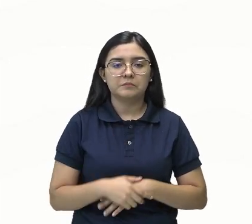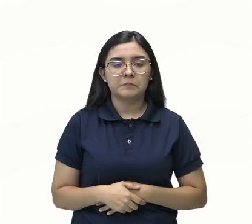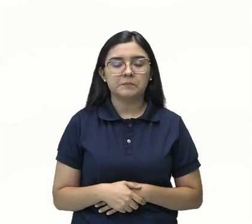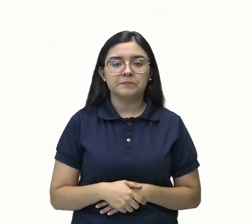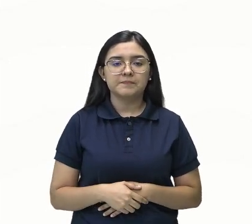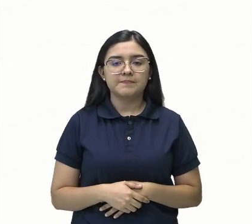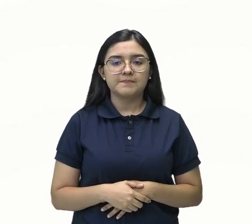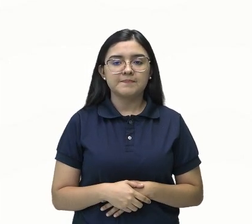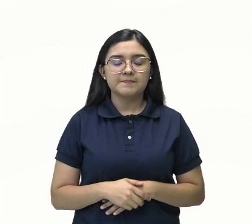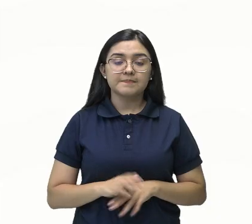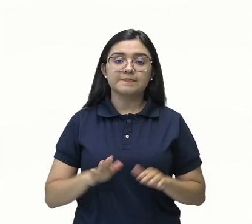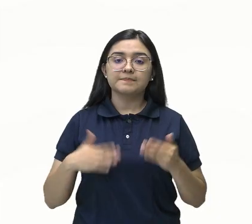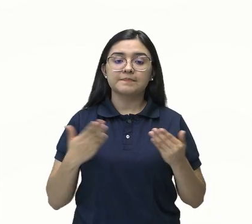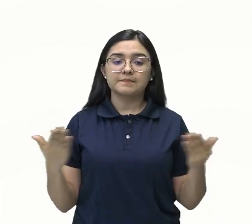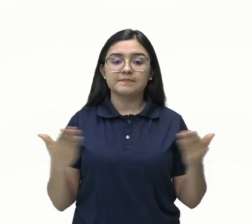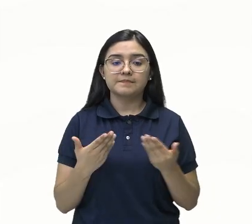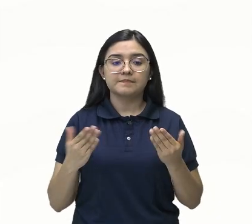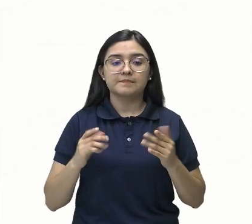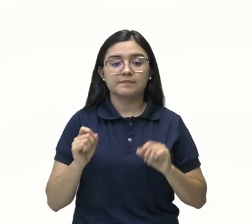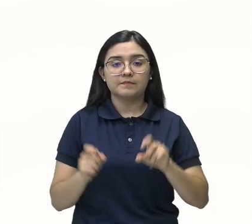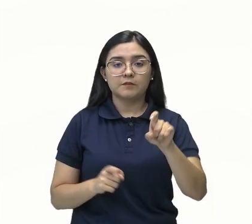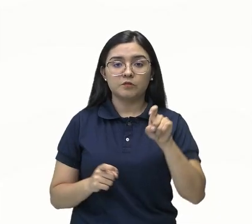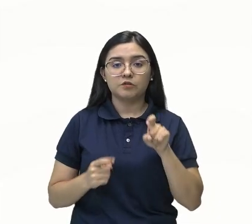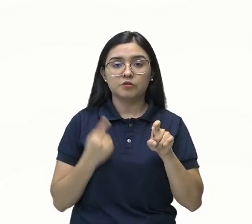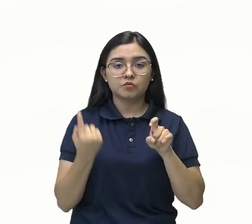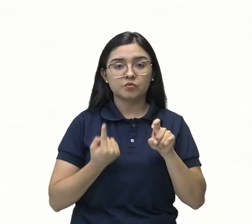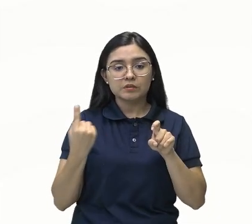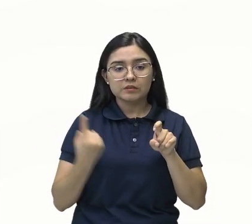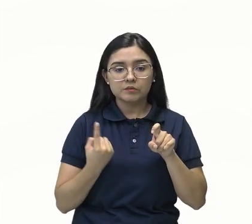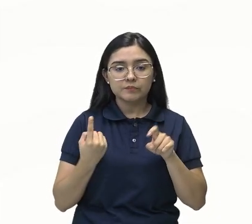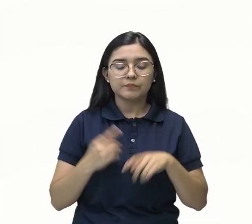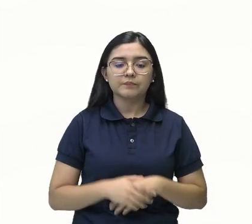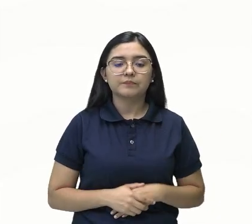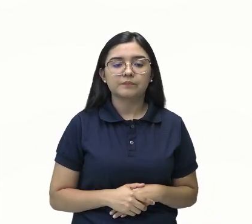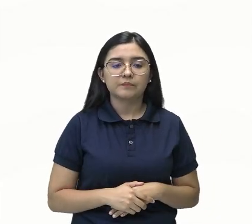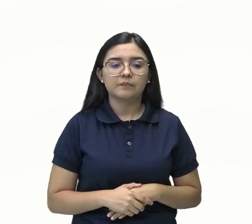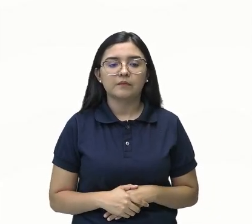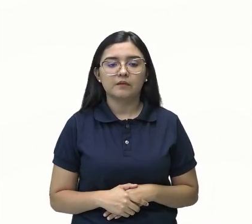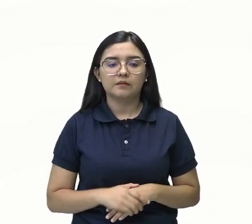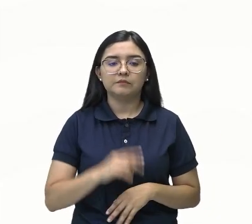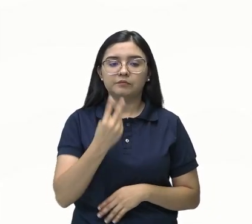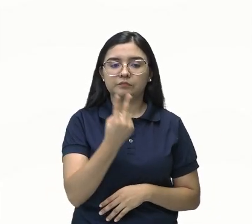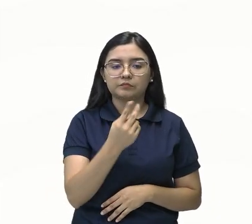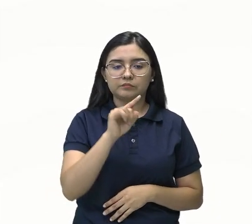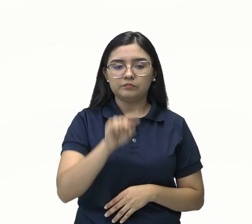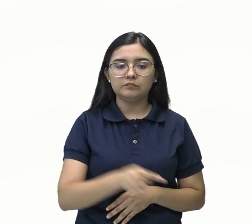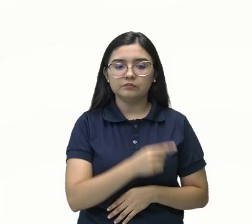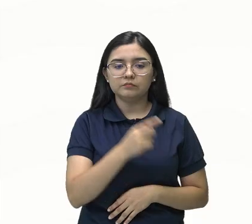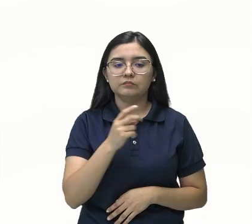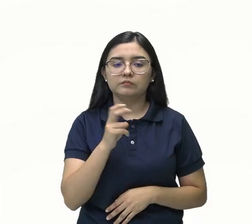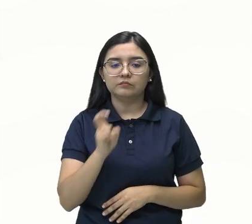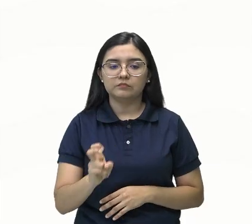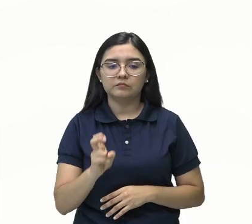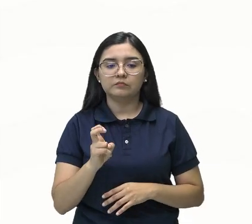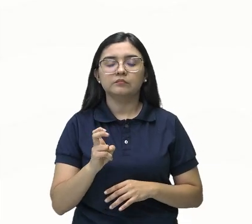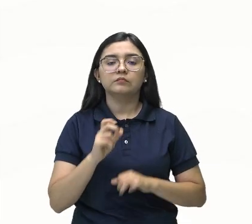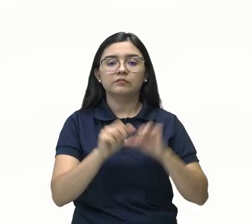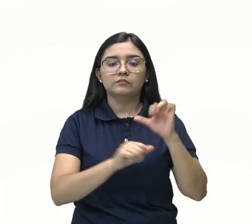6,3. Agora eu tenho que deixar o meu x sozinho, então o meu 2,5 que está multiplicando passa para o outro